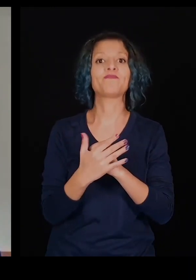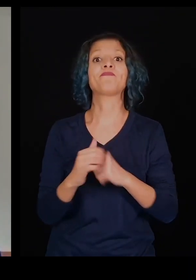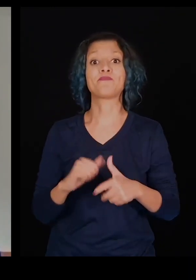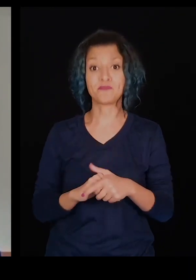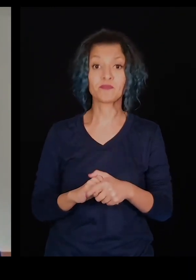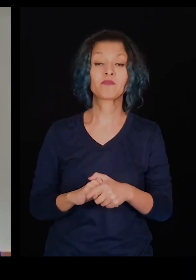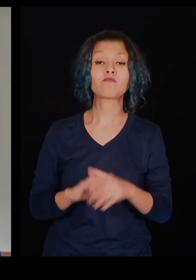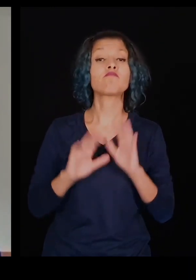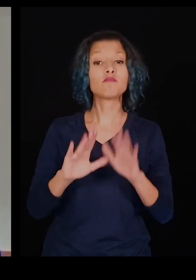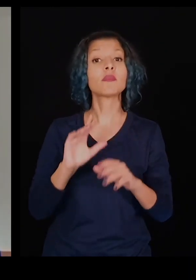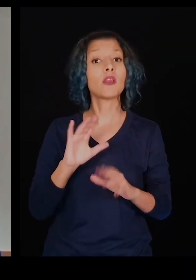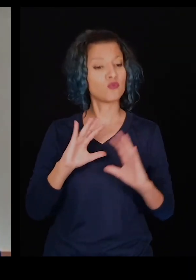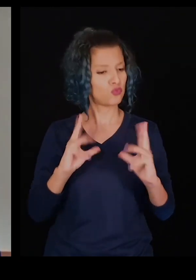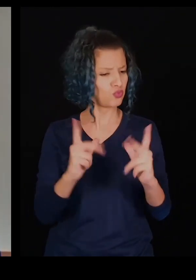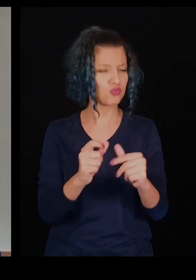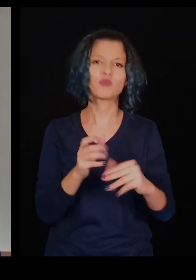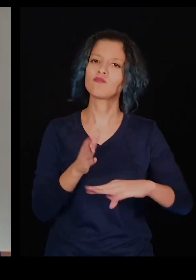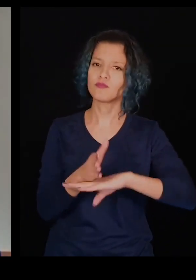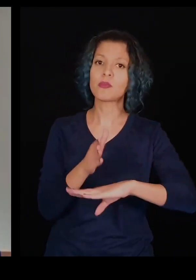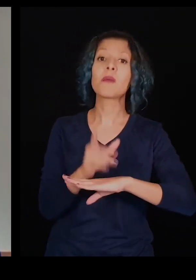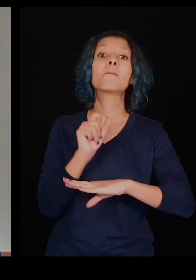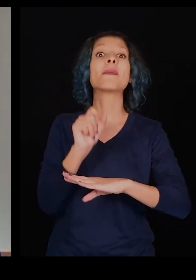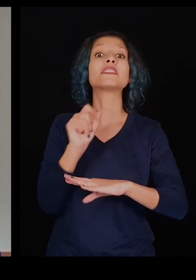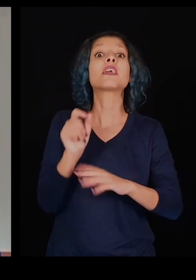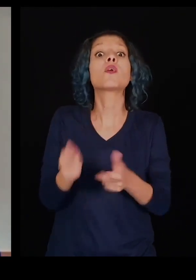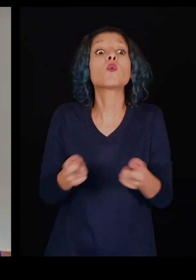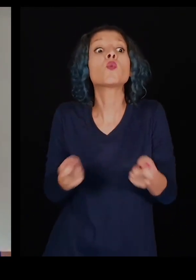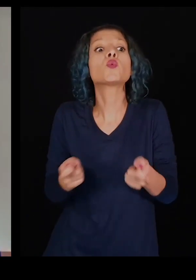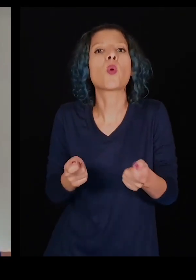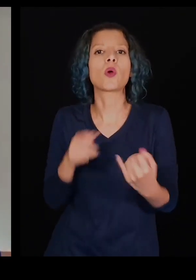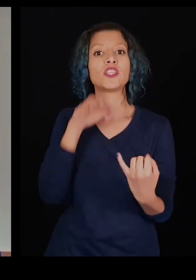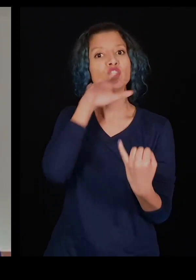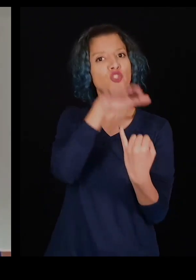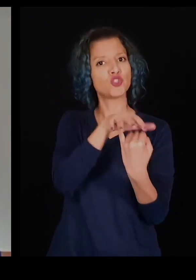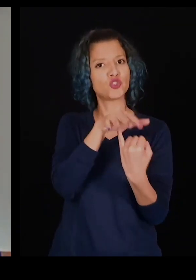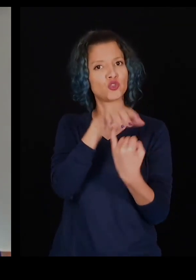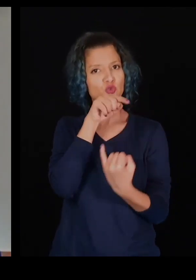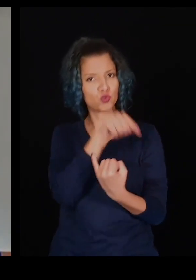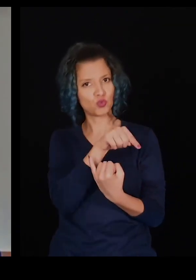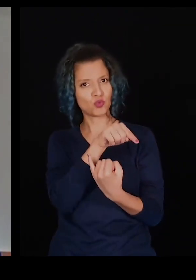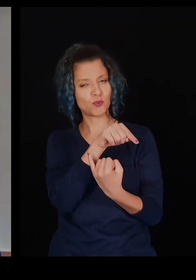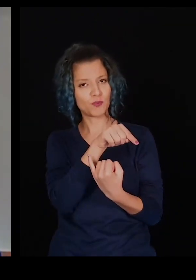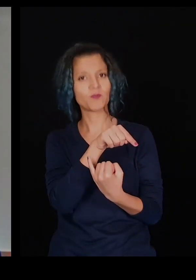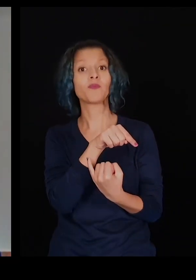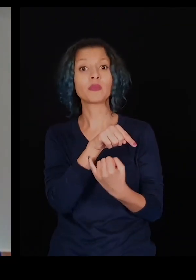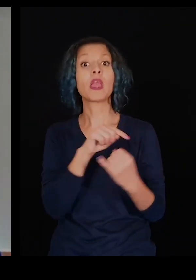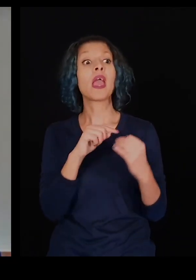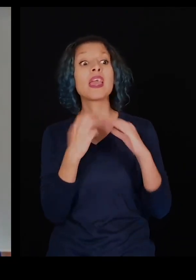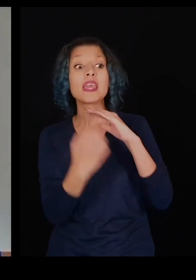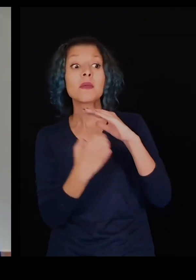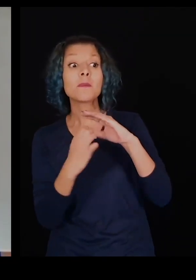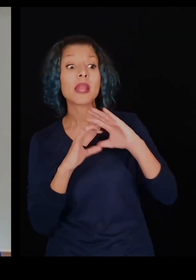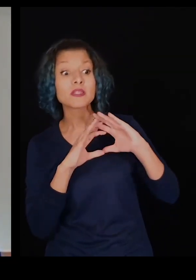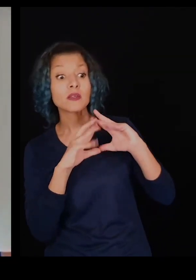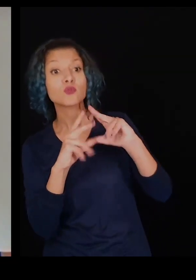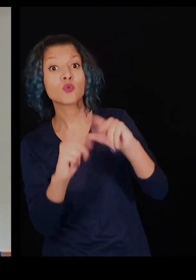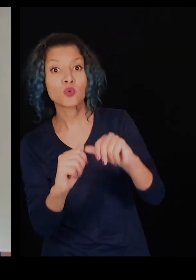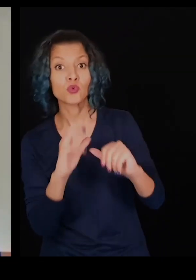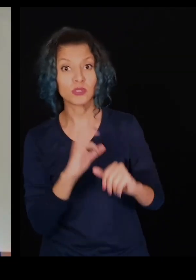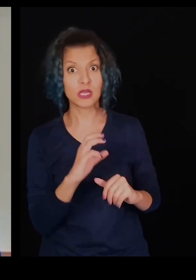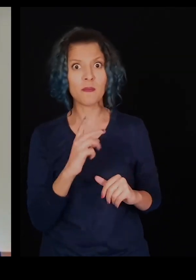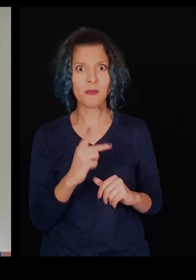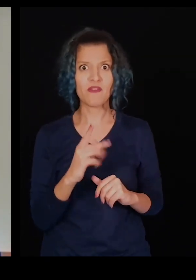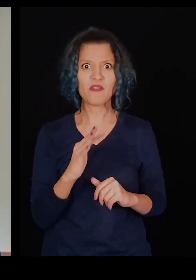ações emergenciais foi o Instituto. Em relação à companhia como um todo, tem outro exemplo que eu acho